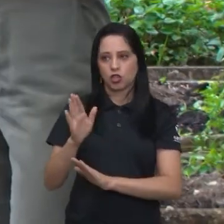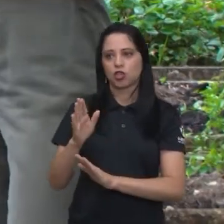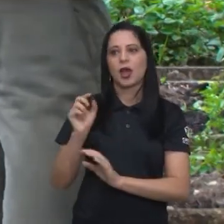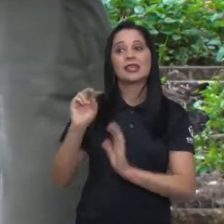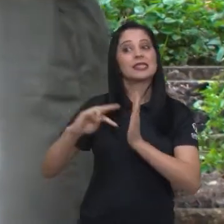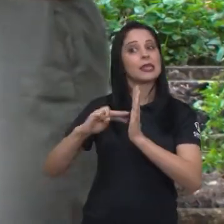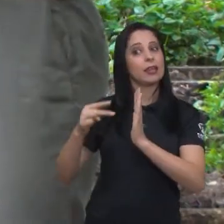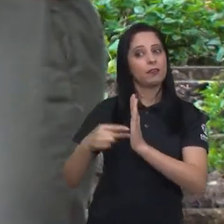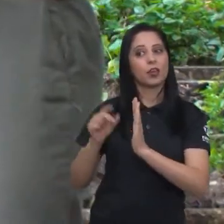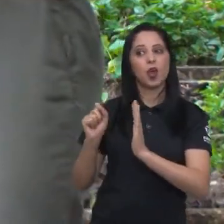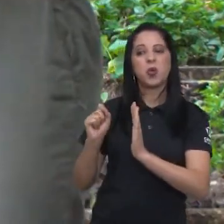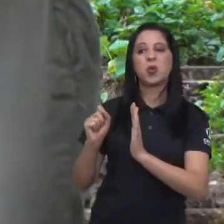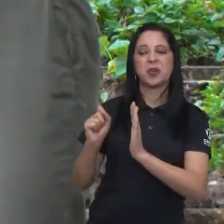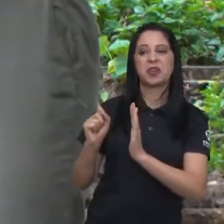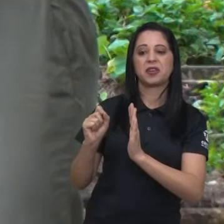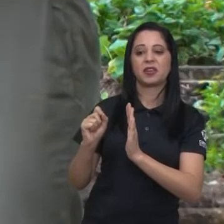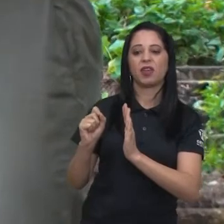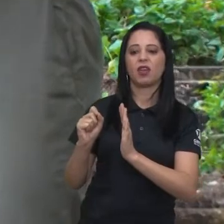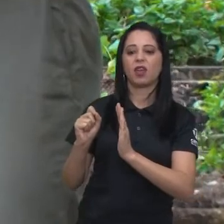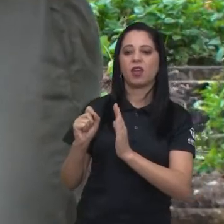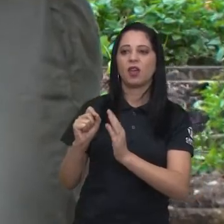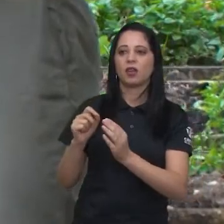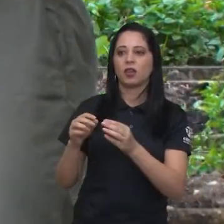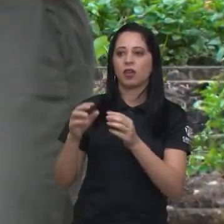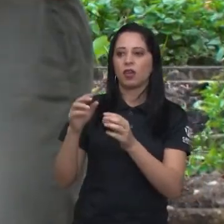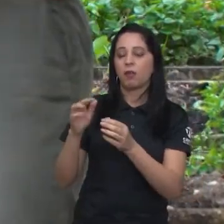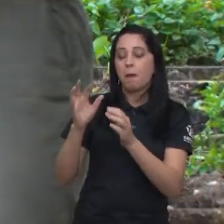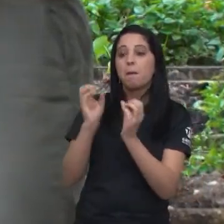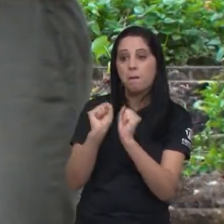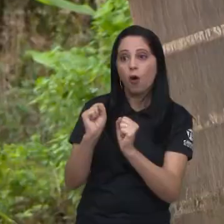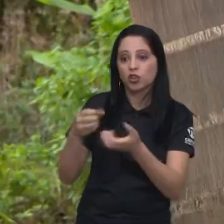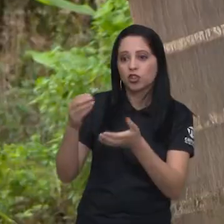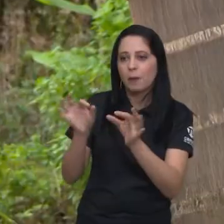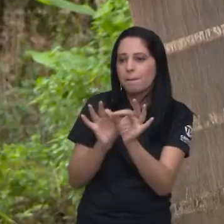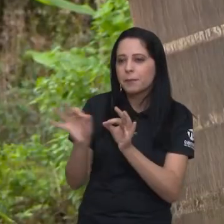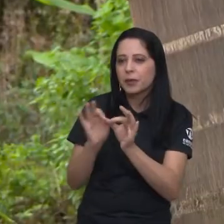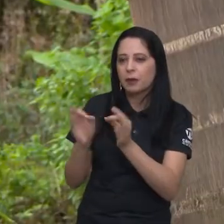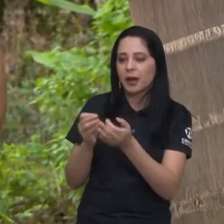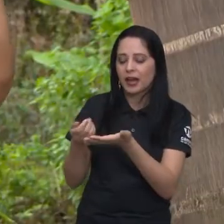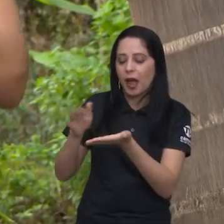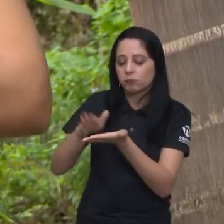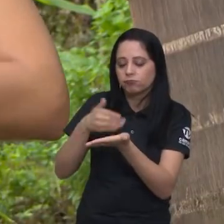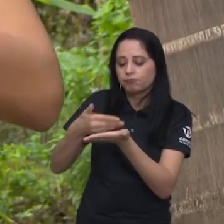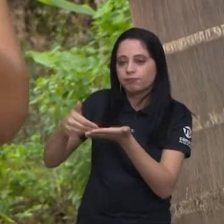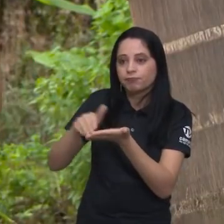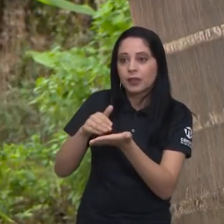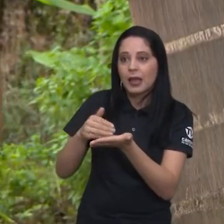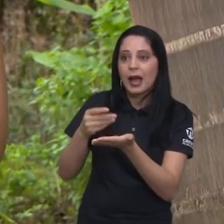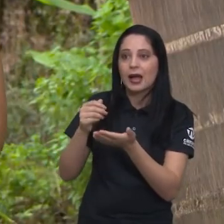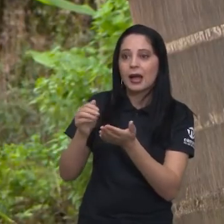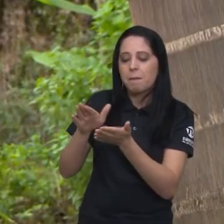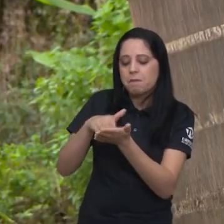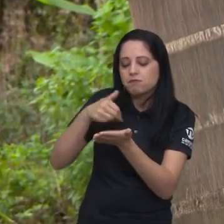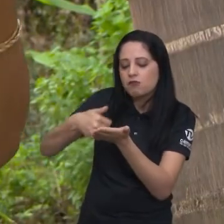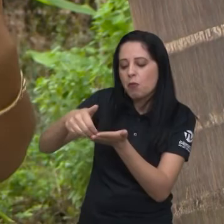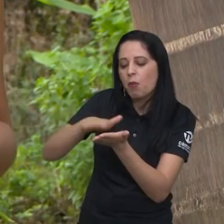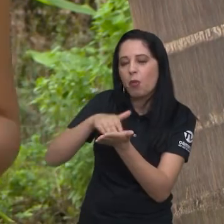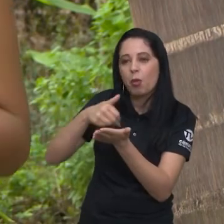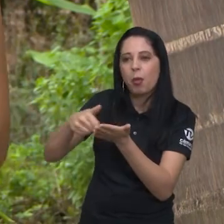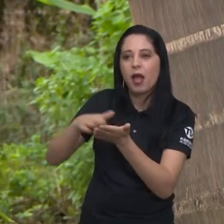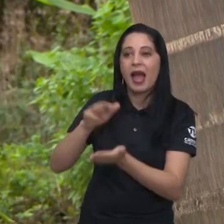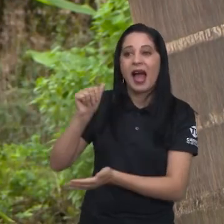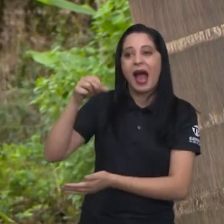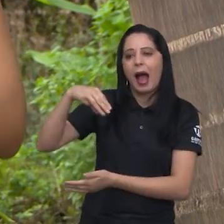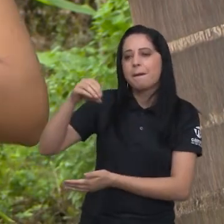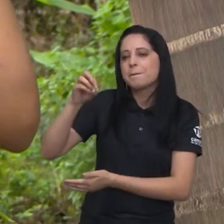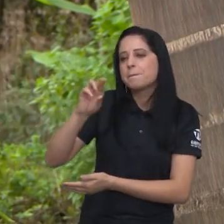mostra um potencial dela, que é a inclusão das pétalas na geleia. Ela é ótima para dar ponto em geleia. Geleia de amora,